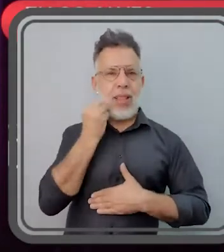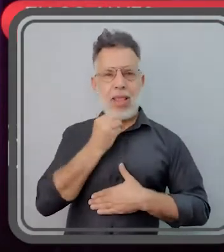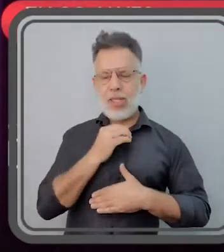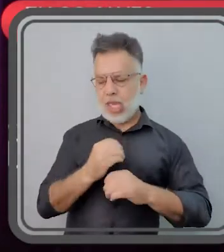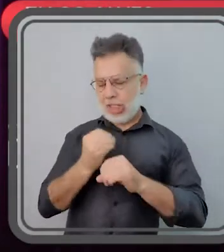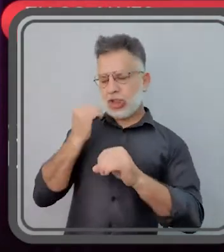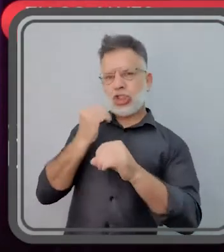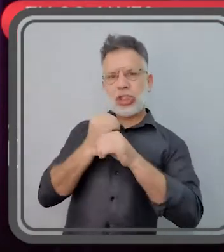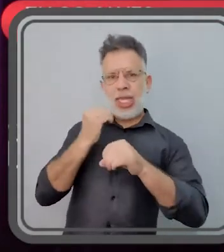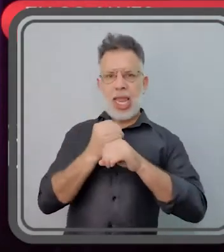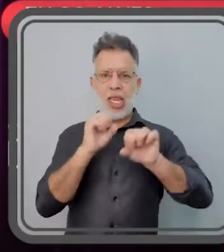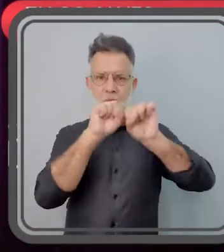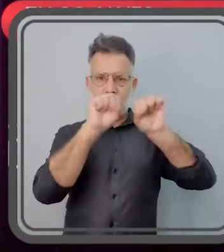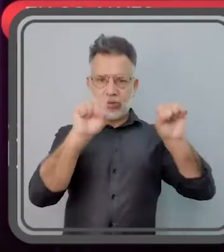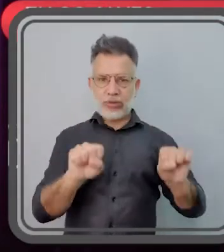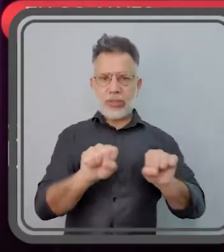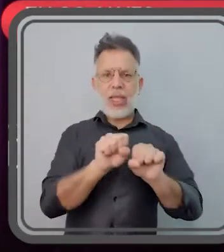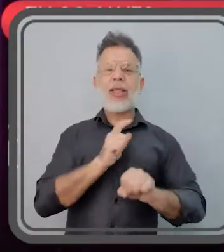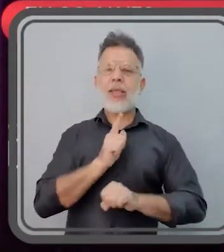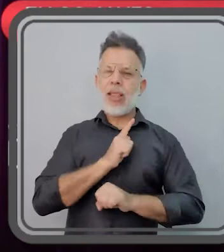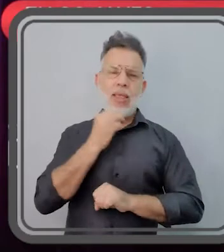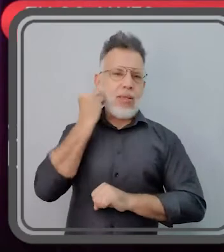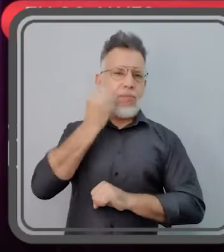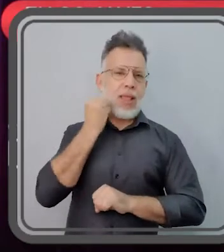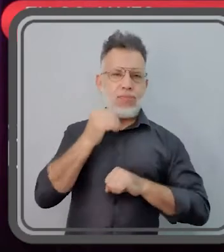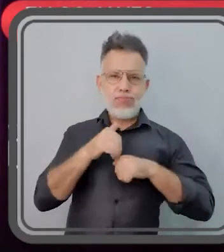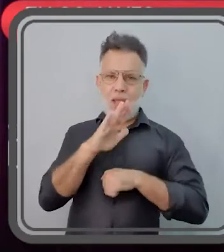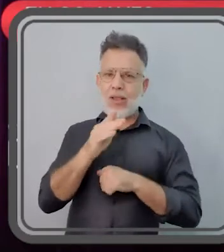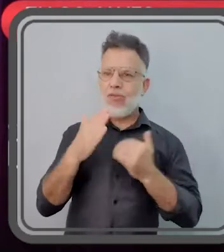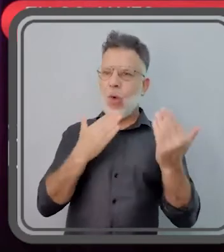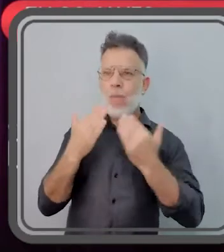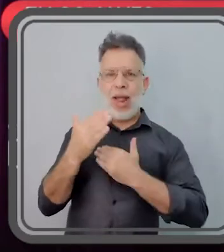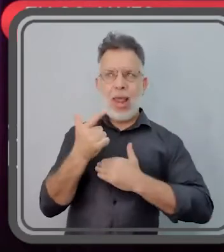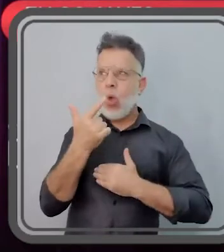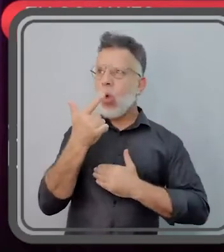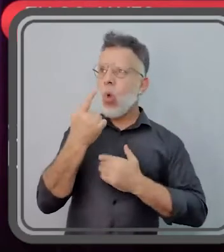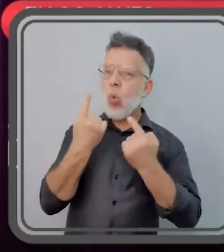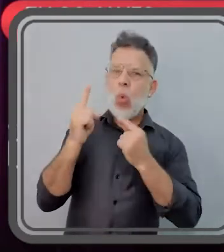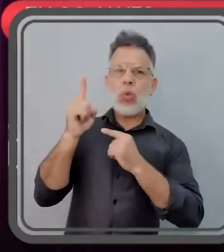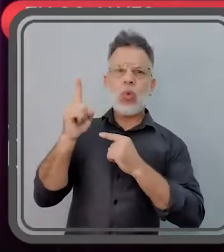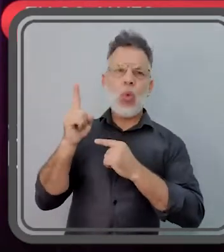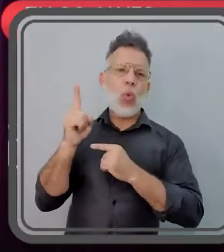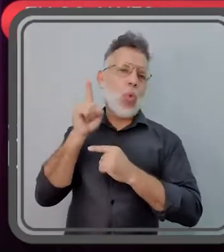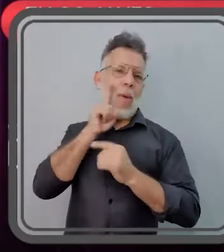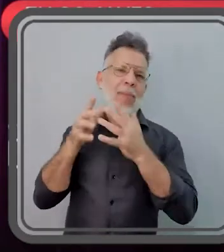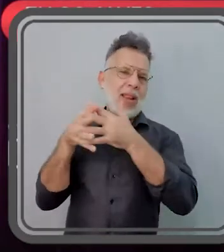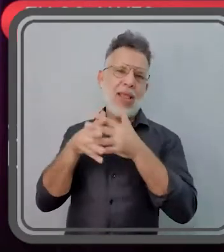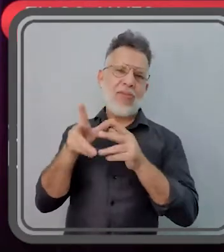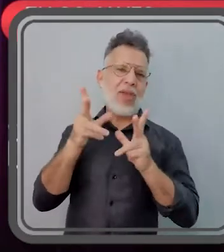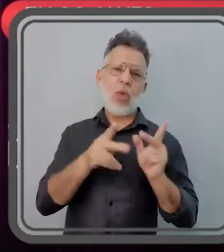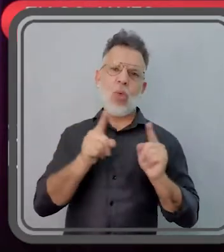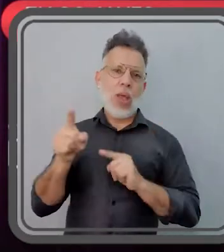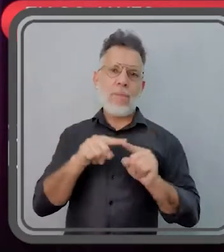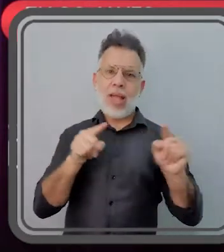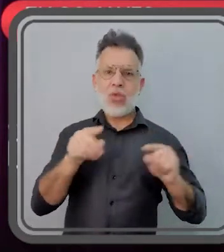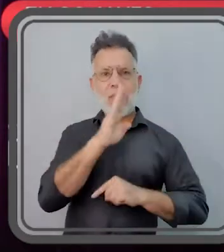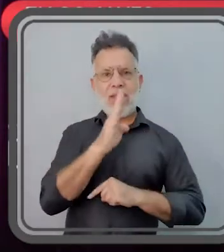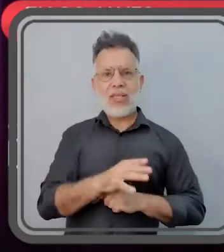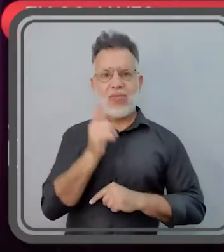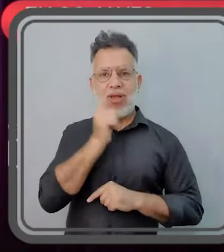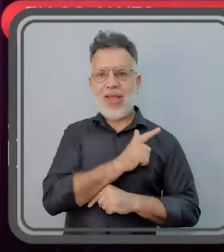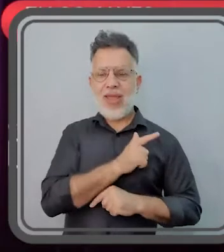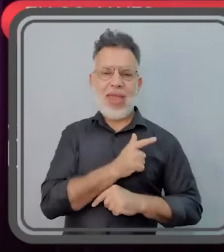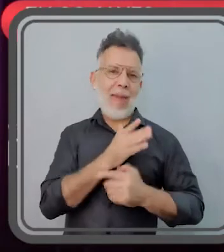engenheiro de sistema, que já tem um nível de experiência que você vai comparar contra um americano que faz praticamente a mesma coisa que ele faz, só que aqui no Brasil ele vai